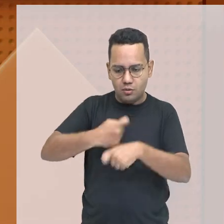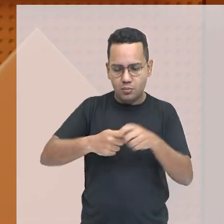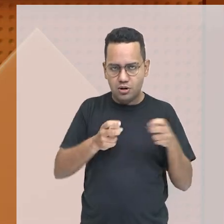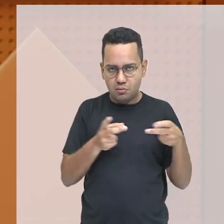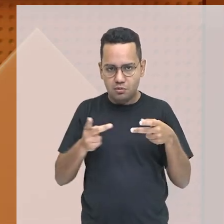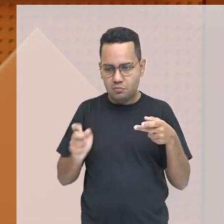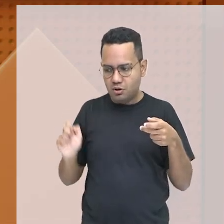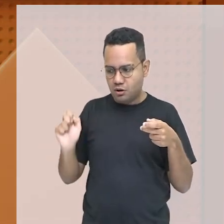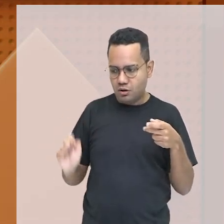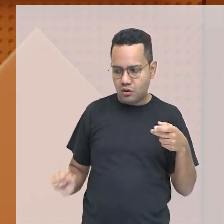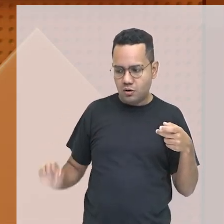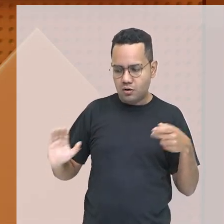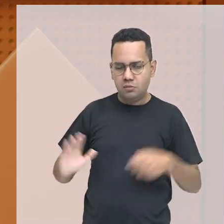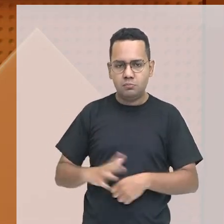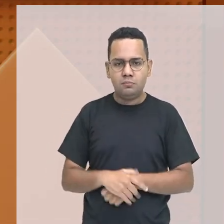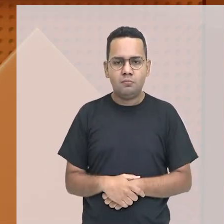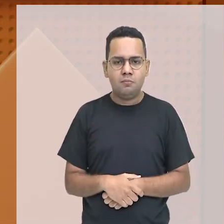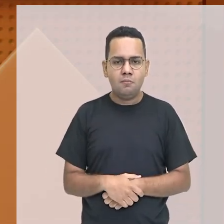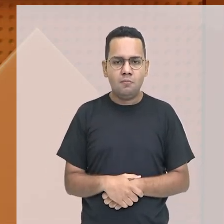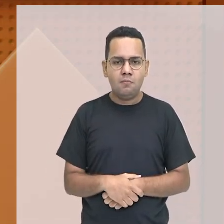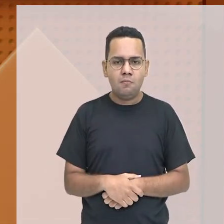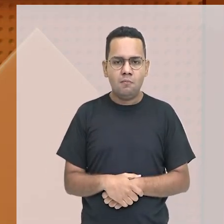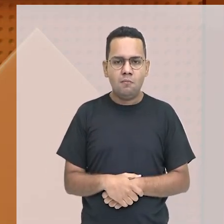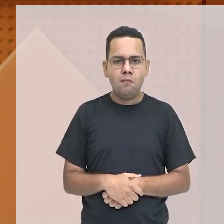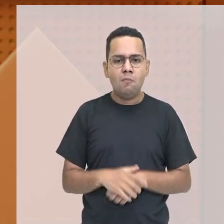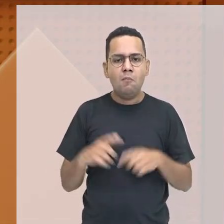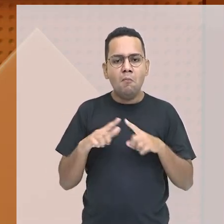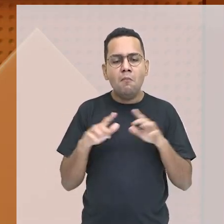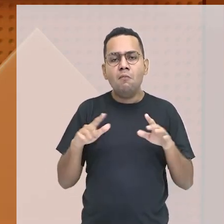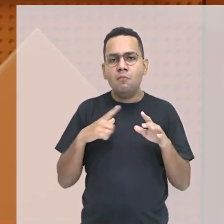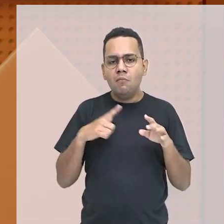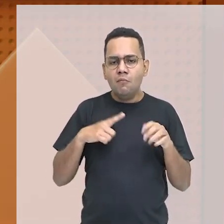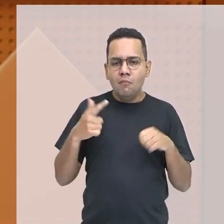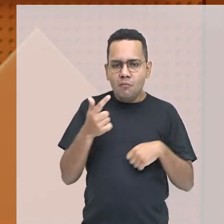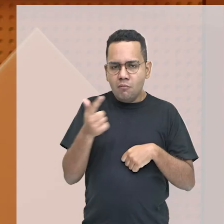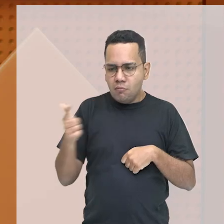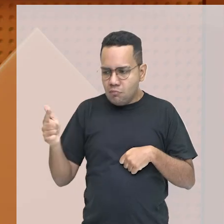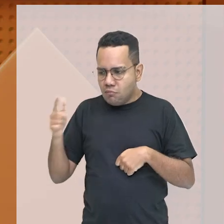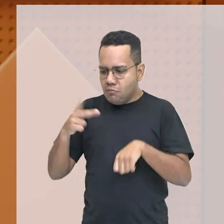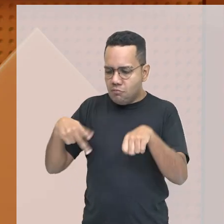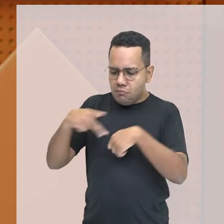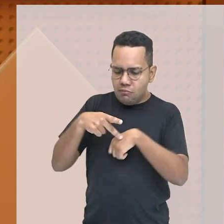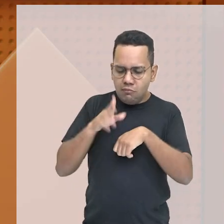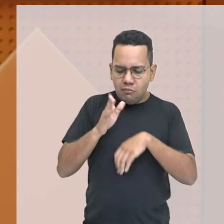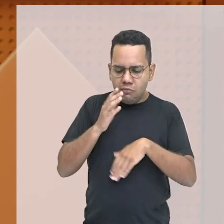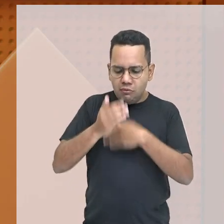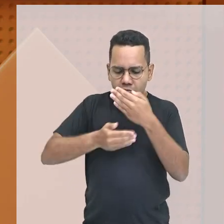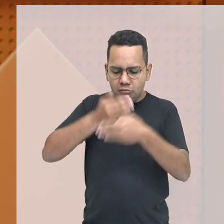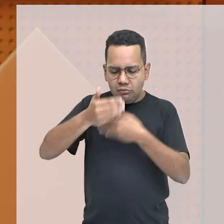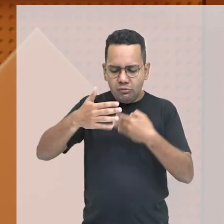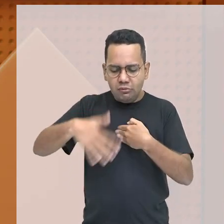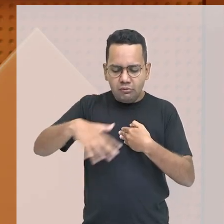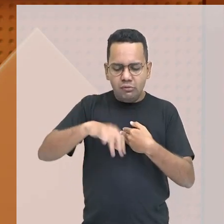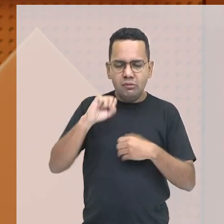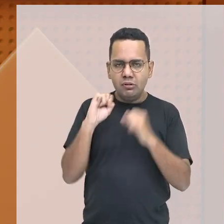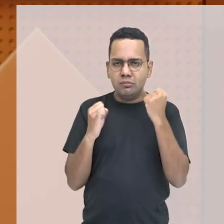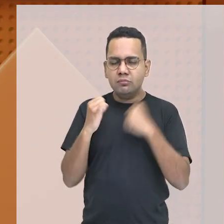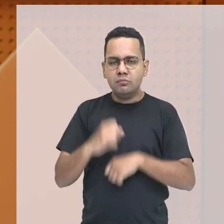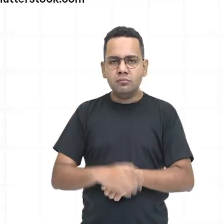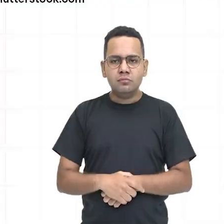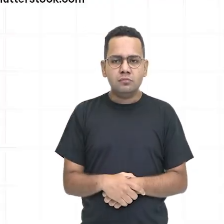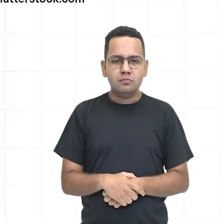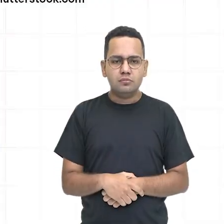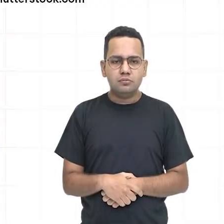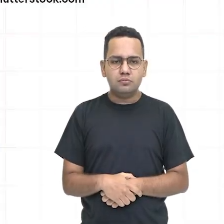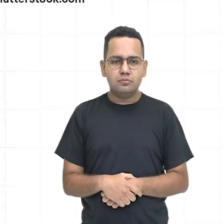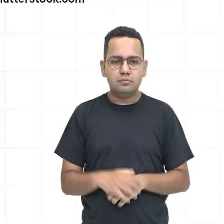essa relação a partir de outros países, inclusive bastante desenvolvidos, né, e industrializados.